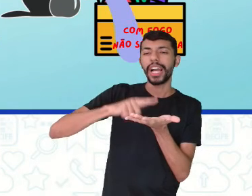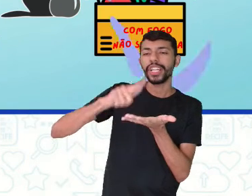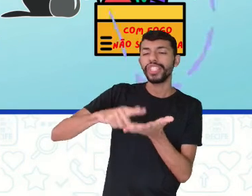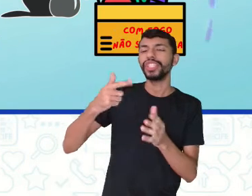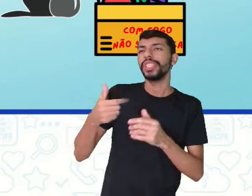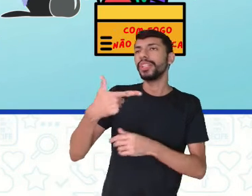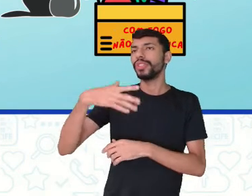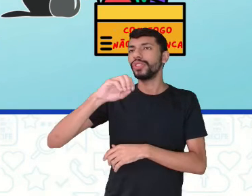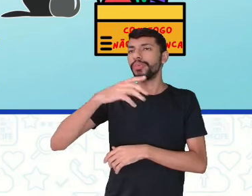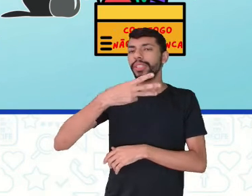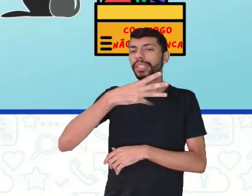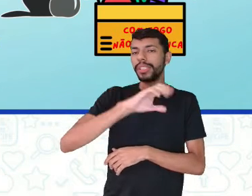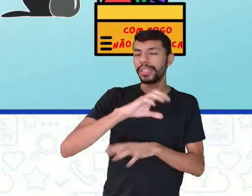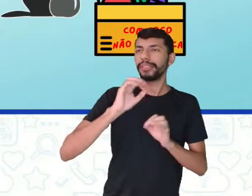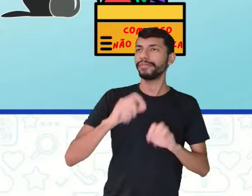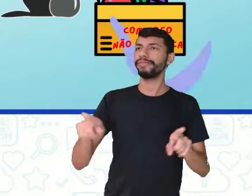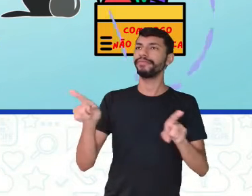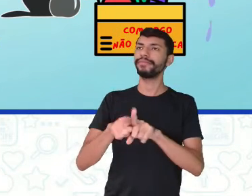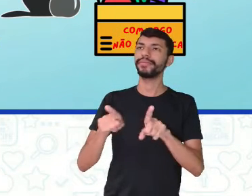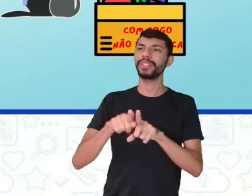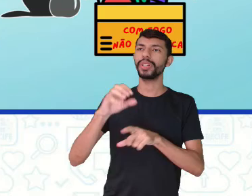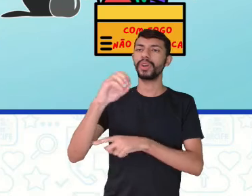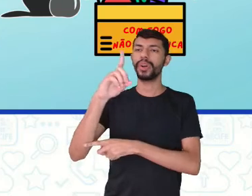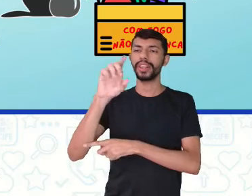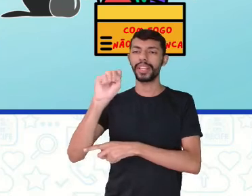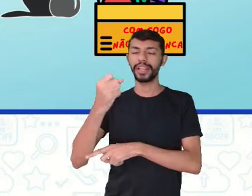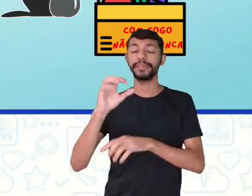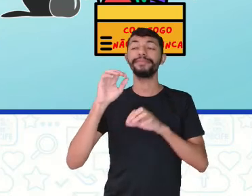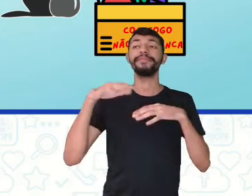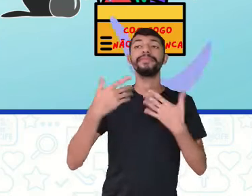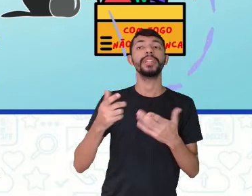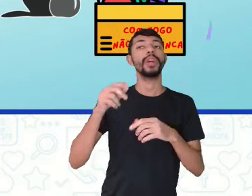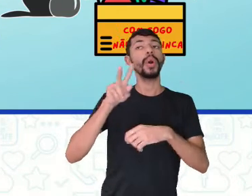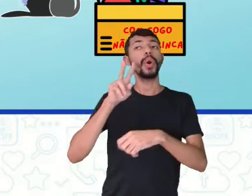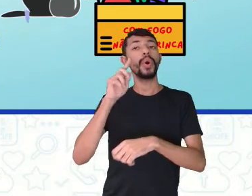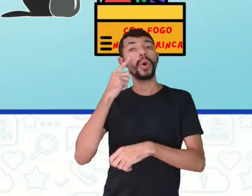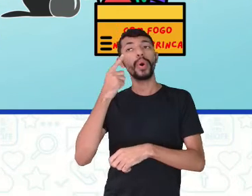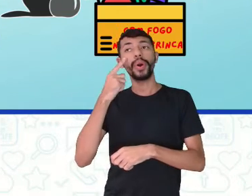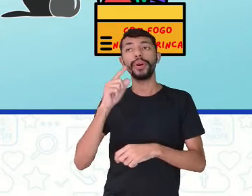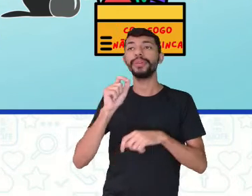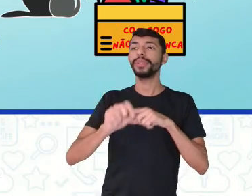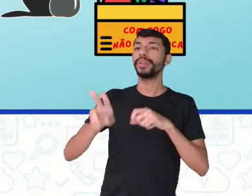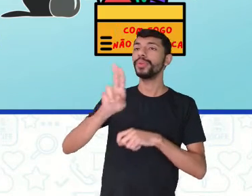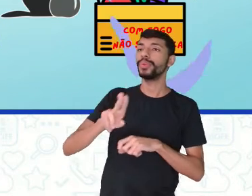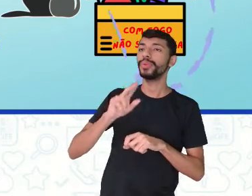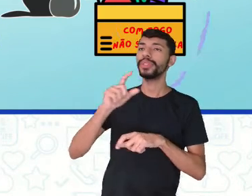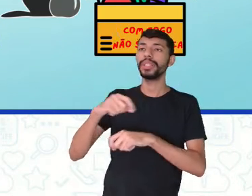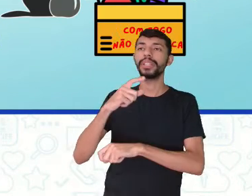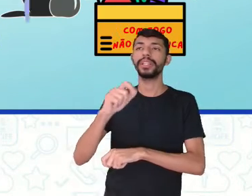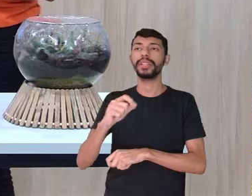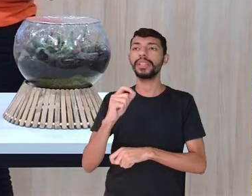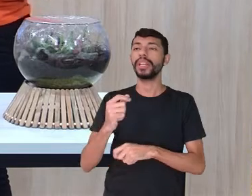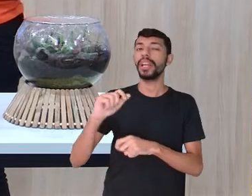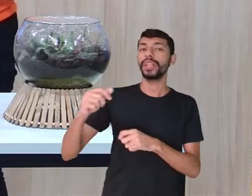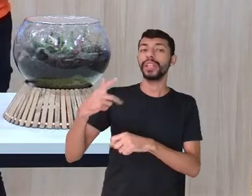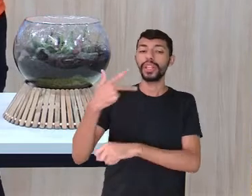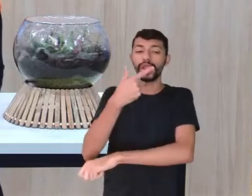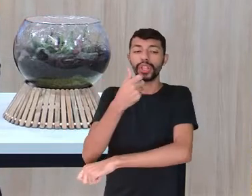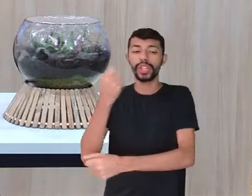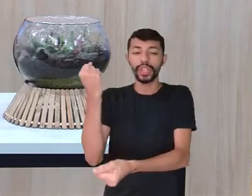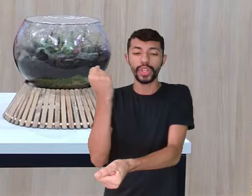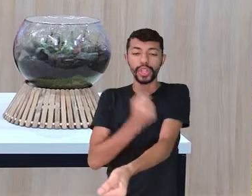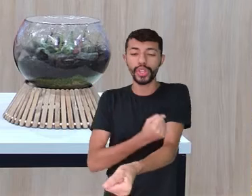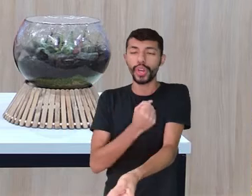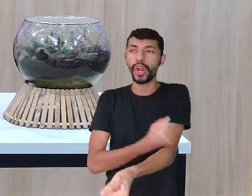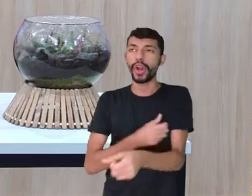os ODS. Nós vemos também que temos a prevenção do uso de álcool, de drogas. Nós trazemos também para vocês a